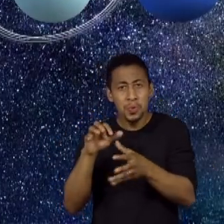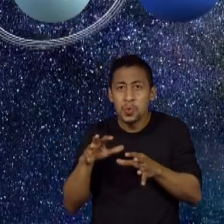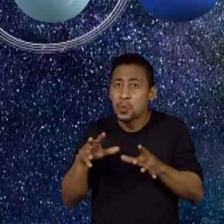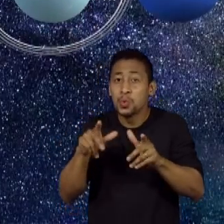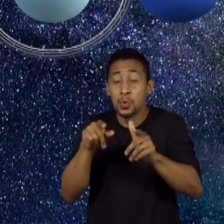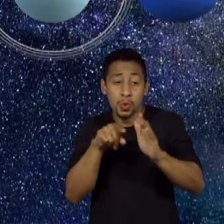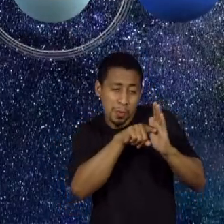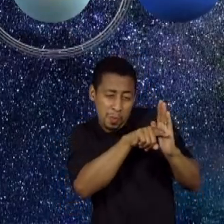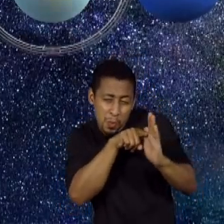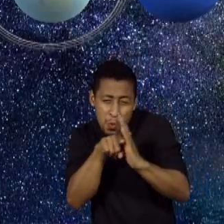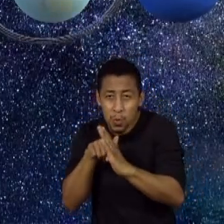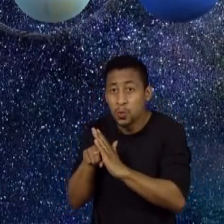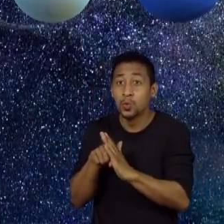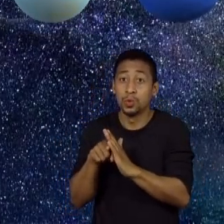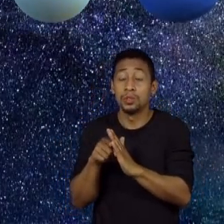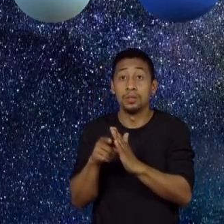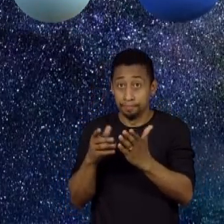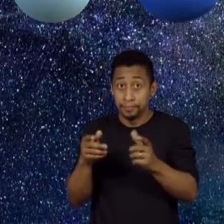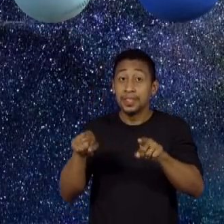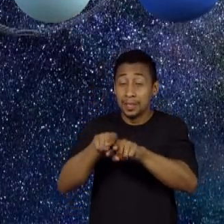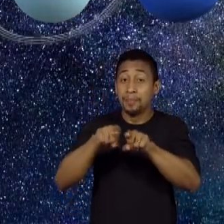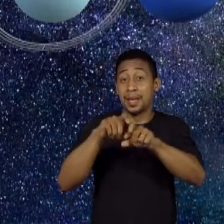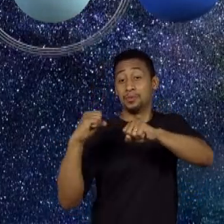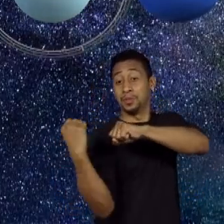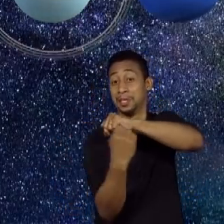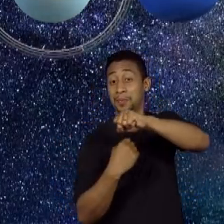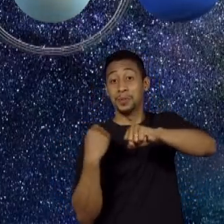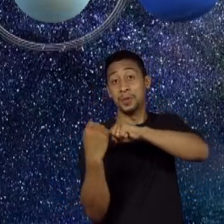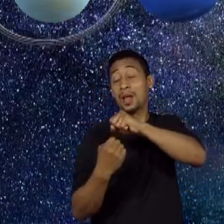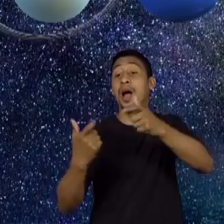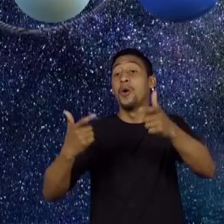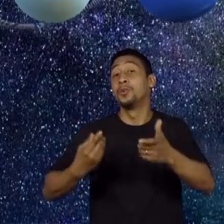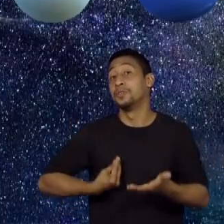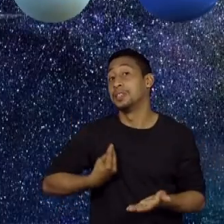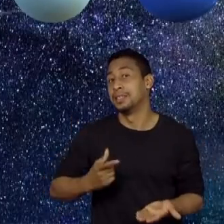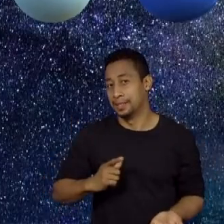a procura da vida no sistema solar.